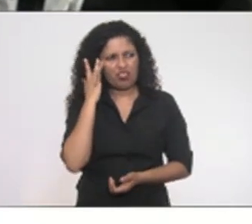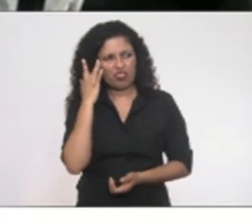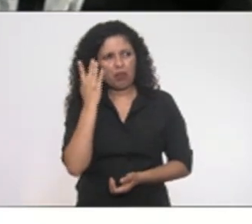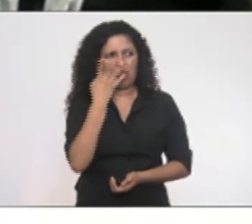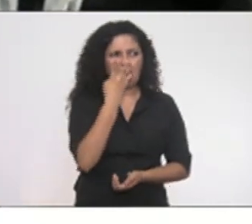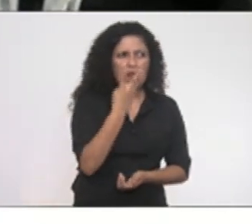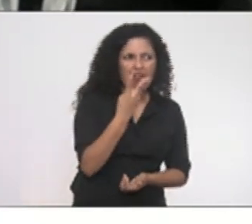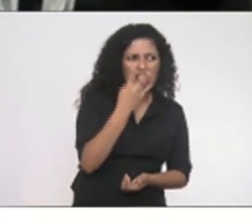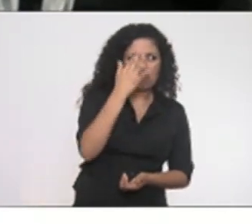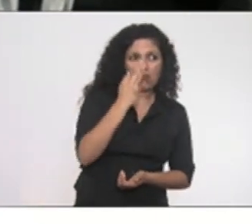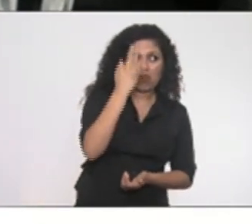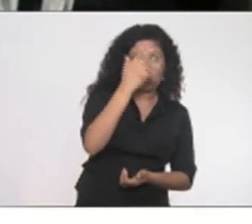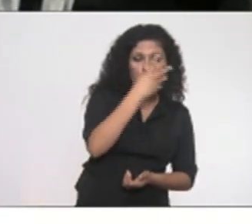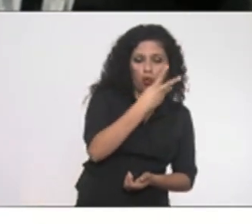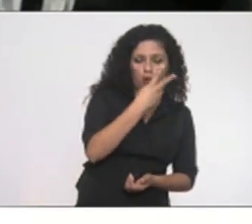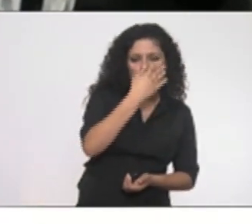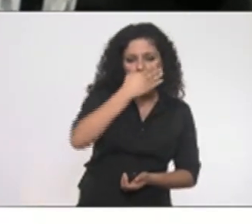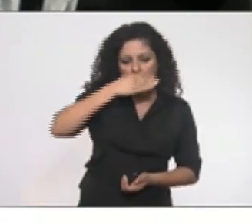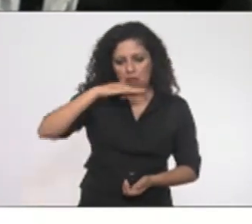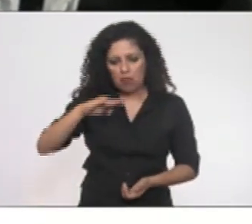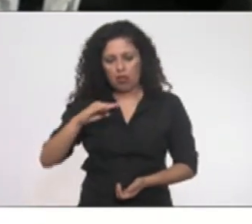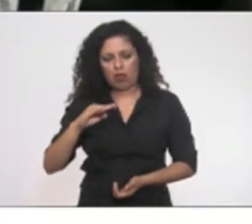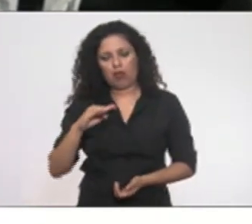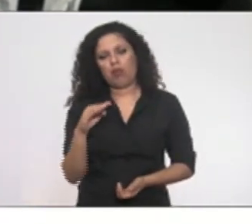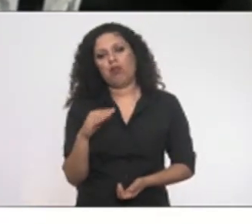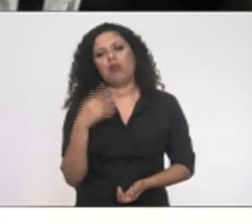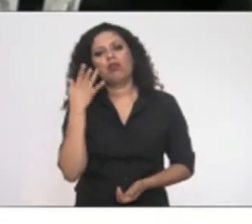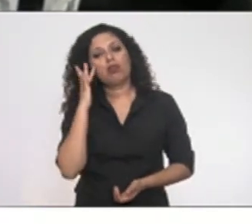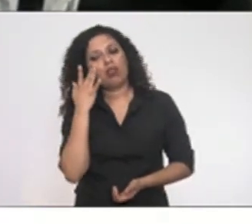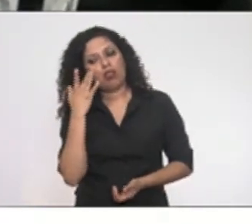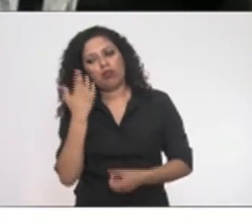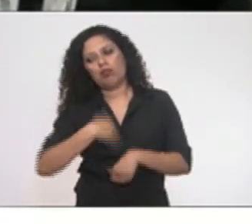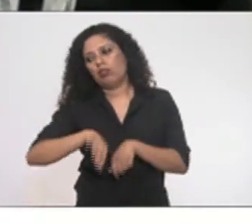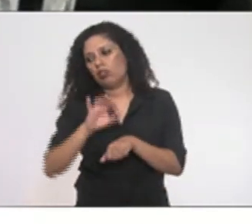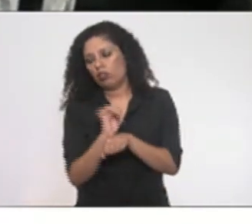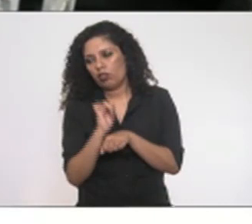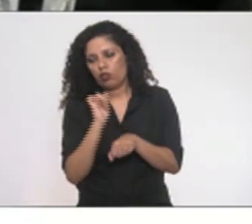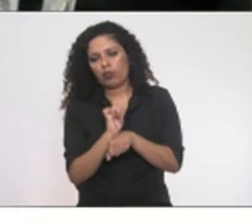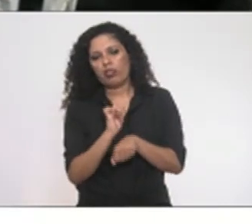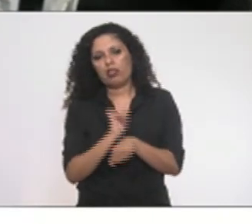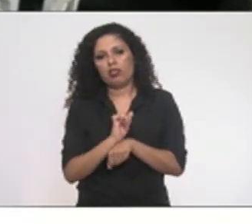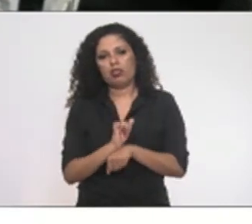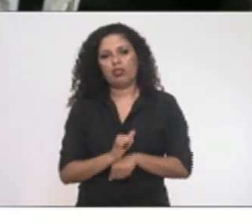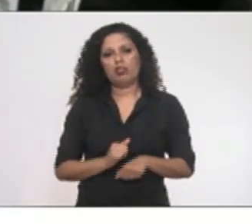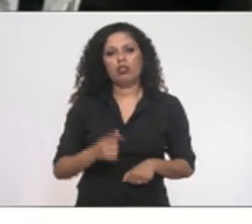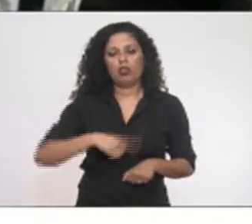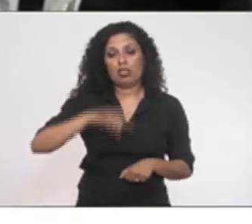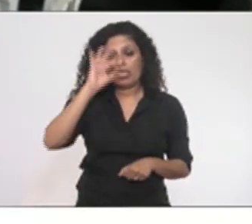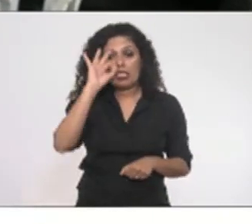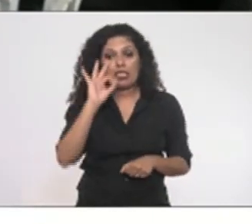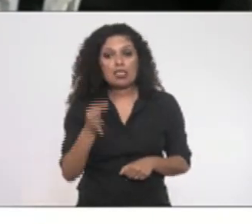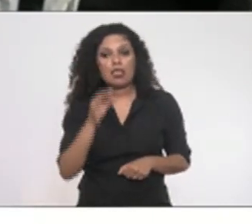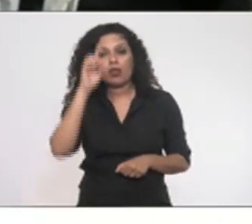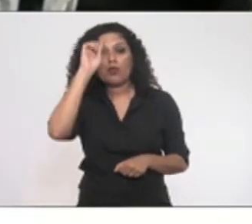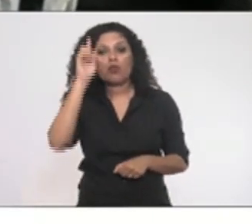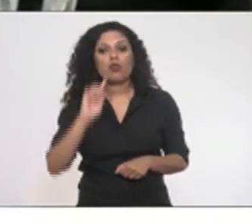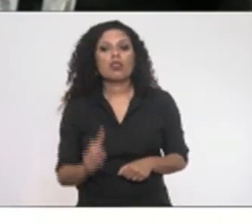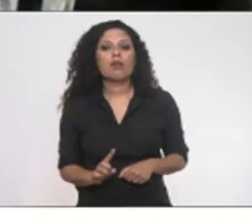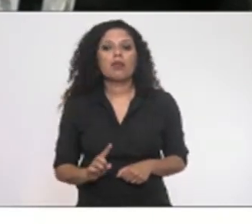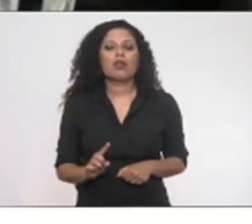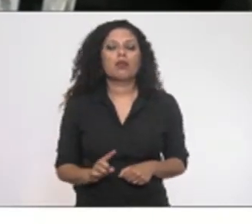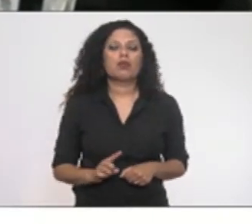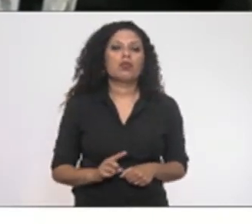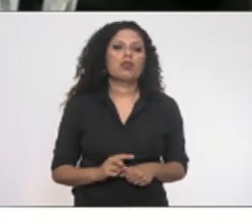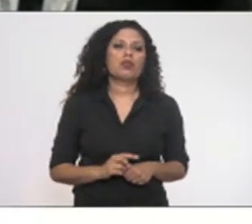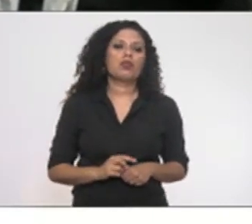4,5, quando for a tarifa global. É o que a gente espera, que depende de quanto seja contratado, né? A gente não tem certeza de qual volume será contratado.